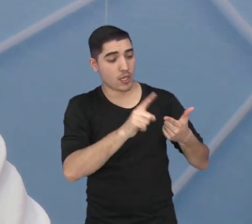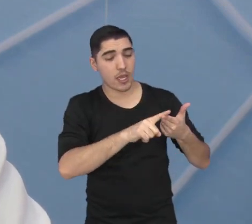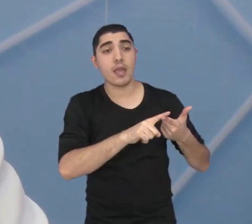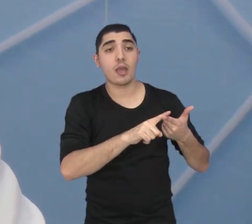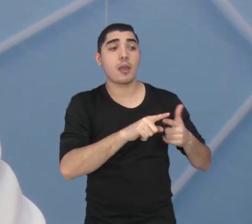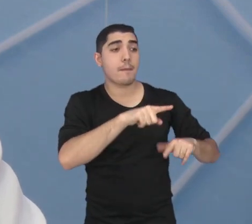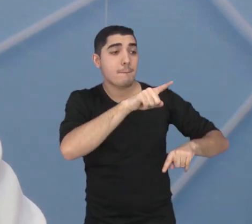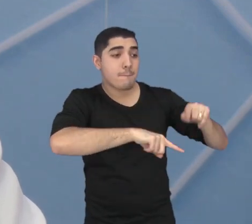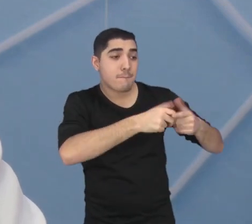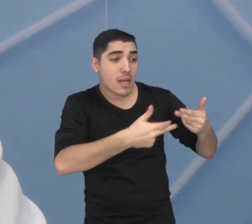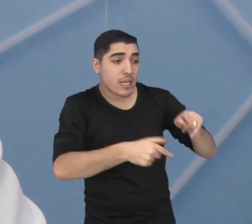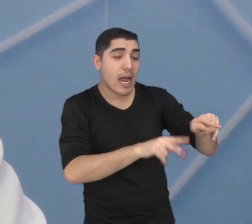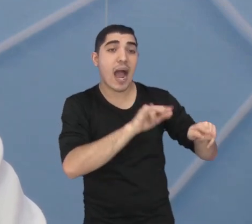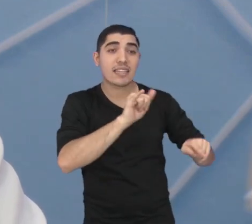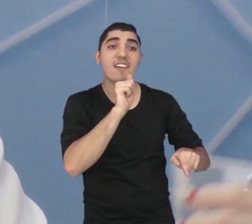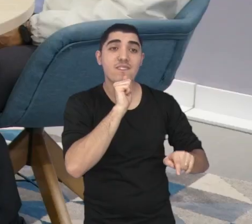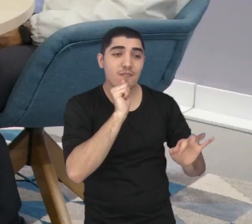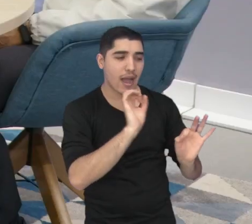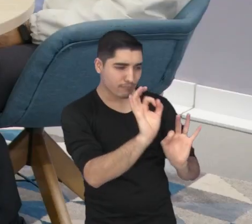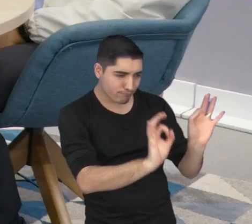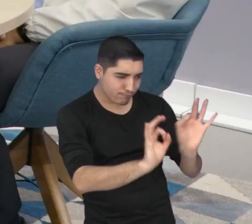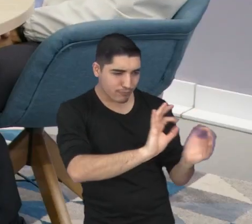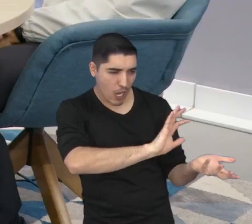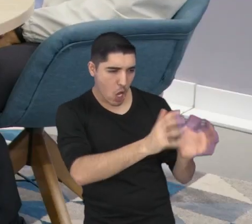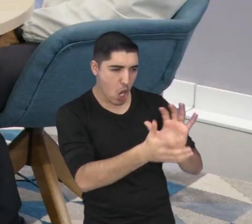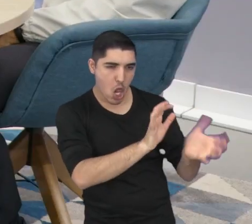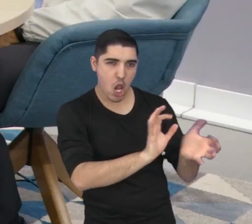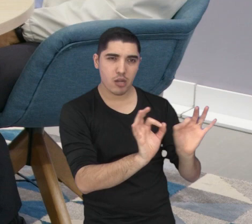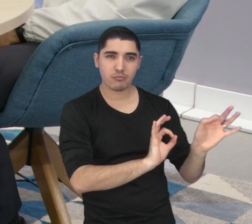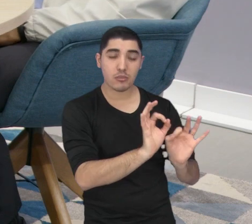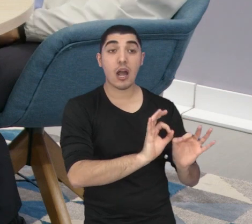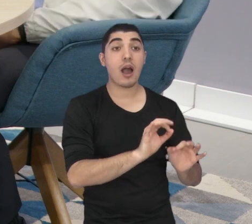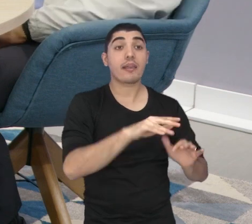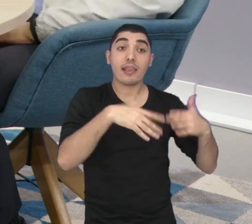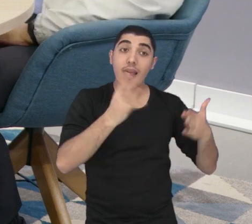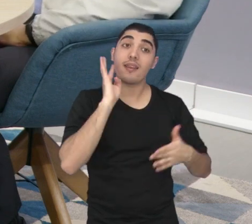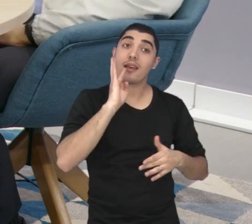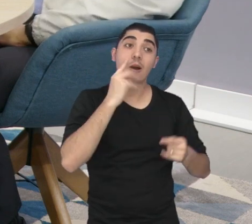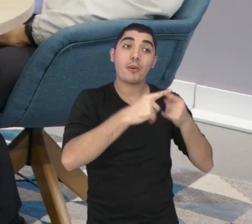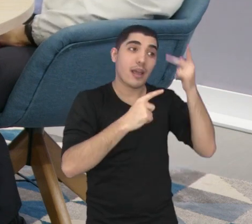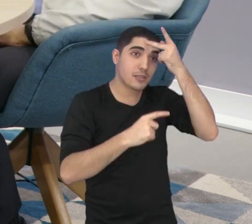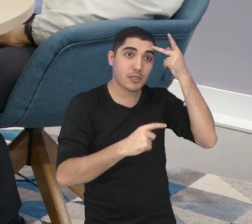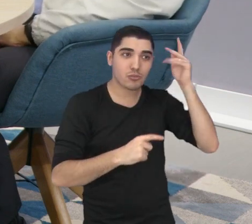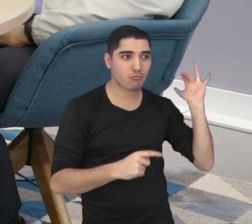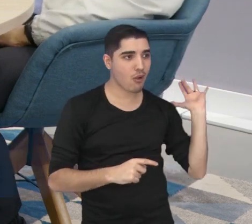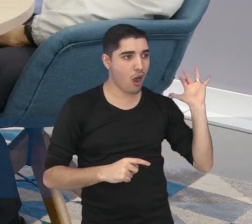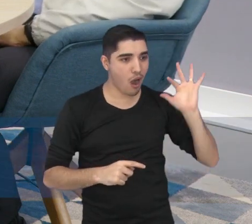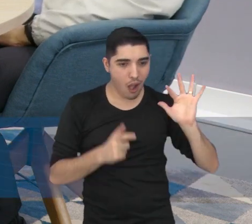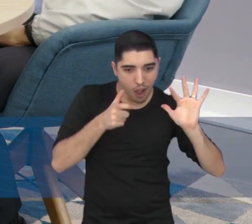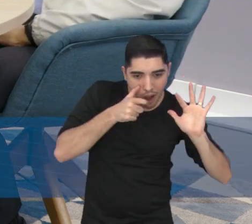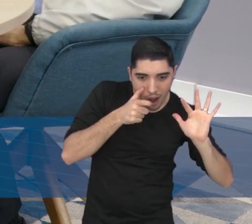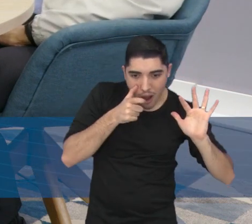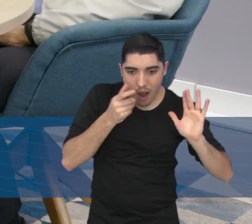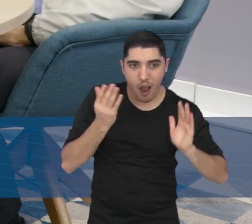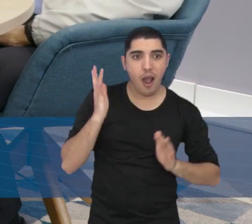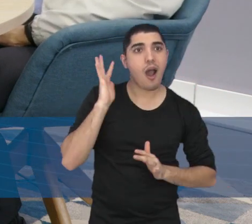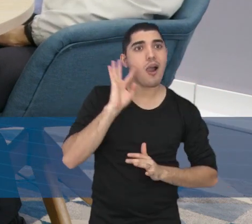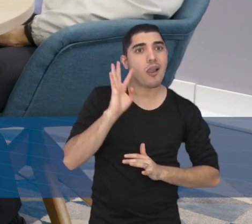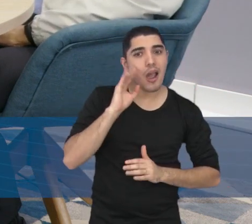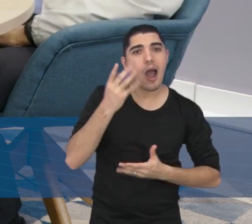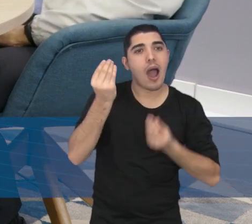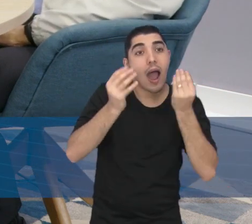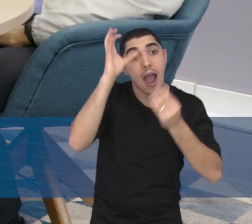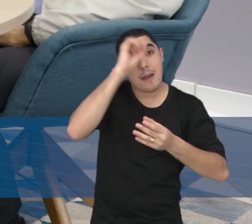que eles são processados, que são coisas ali curiosas, né, para as pessoas entenderem como é que é feito. Então a gente acaba também fazendo muito essa parte